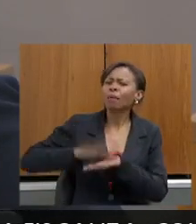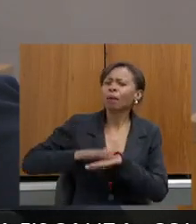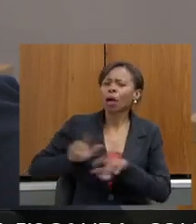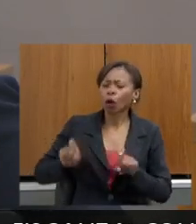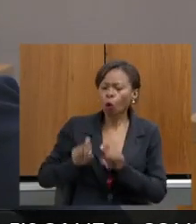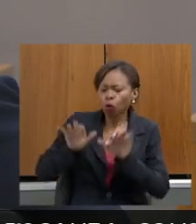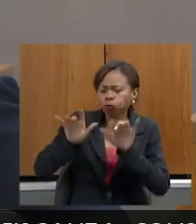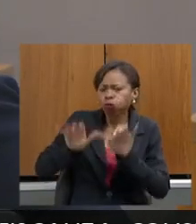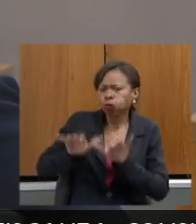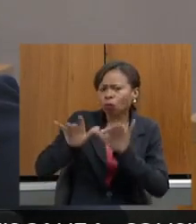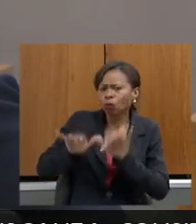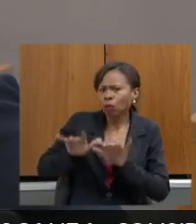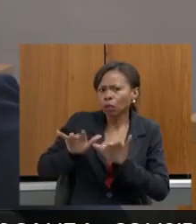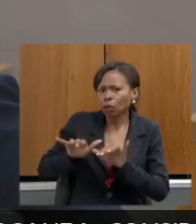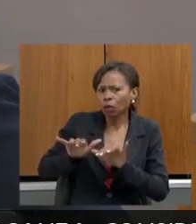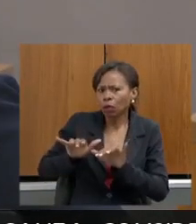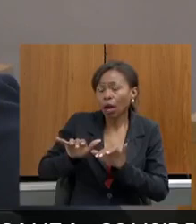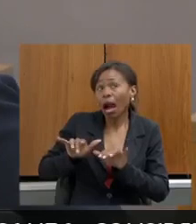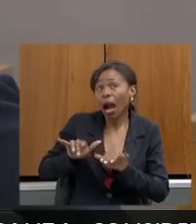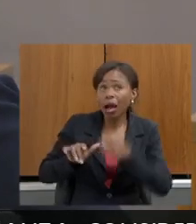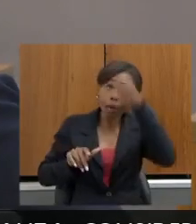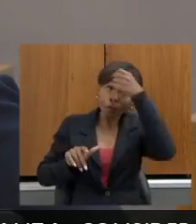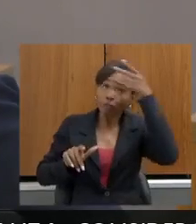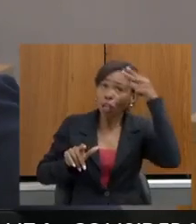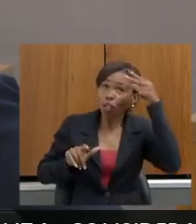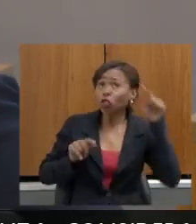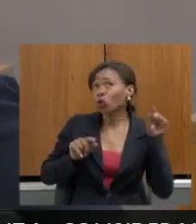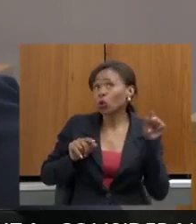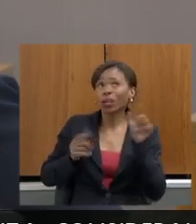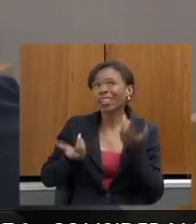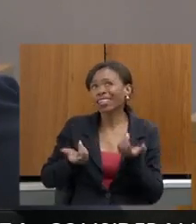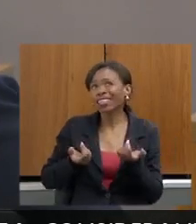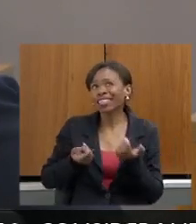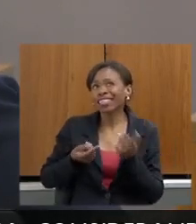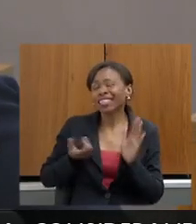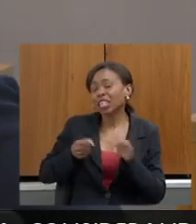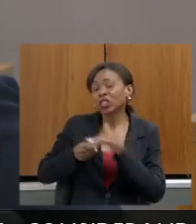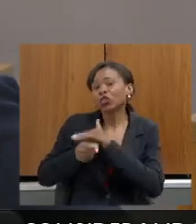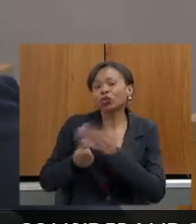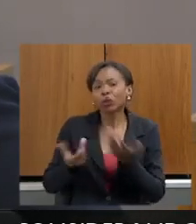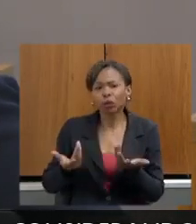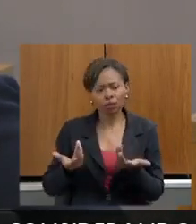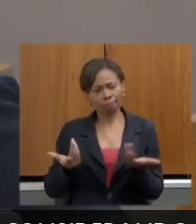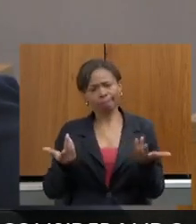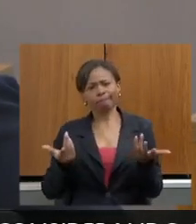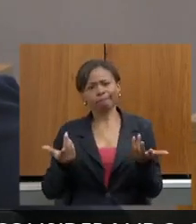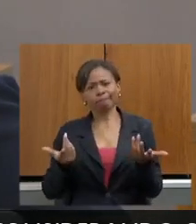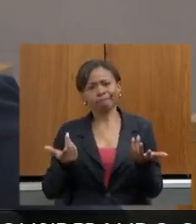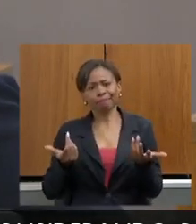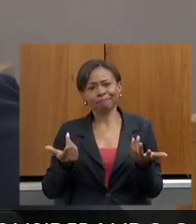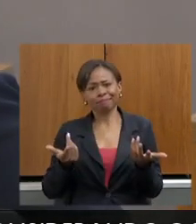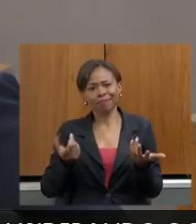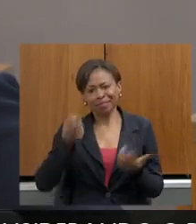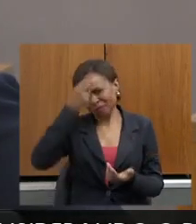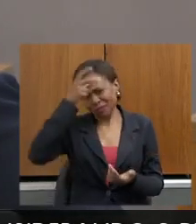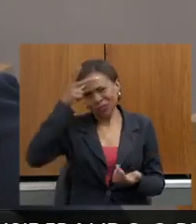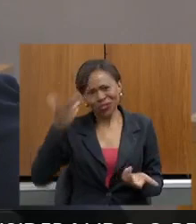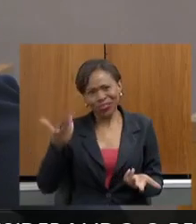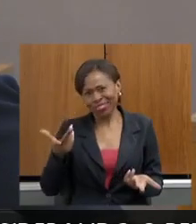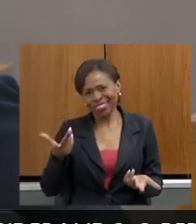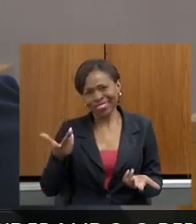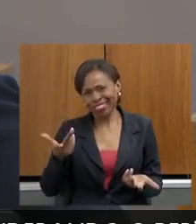prefeitura indicou e é de cara Essa é um o inquérito já